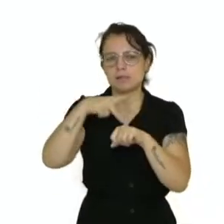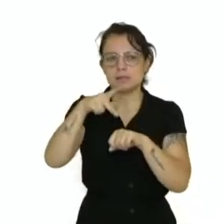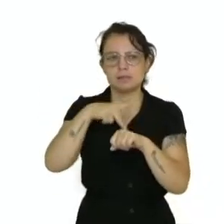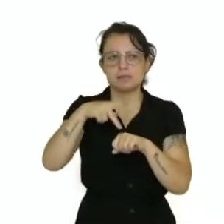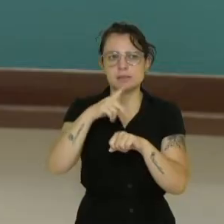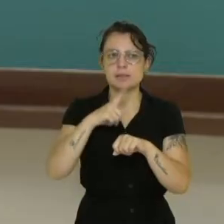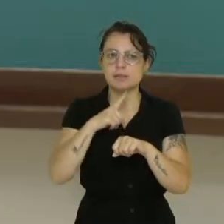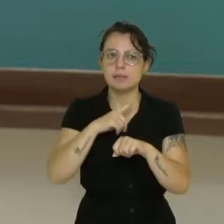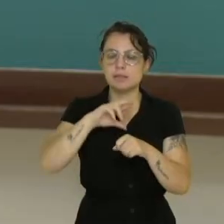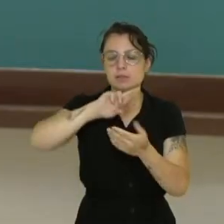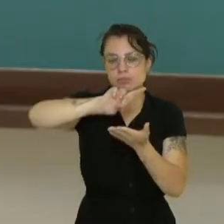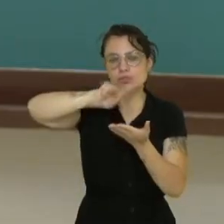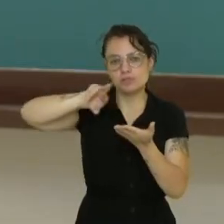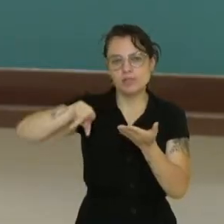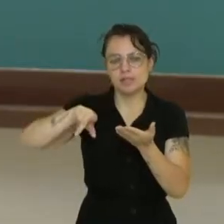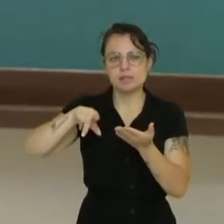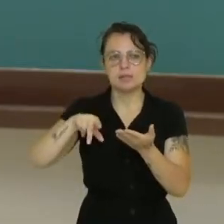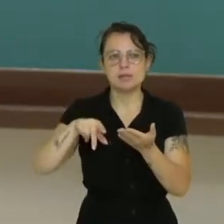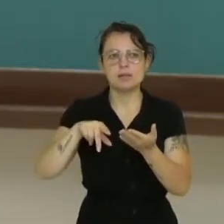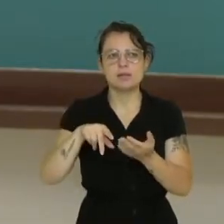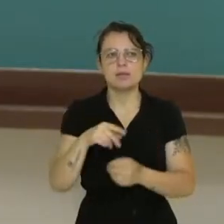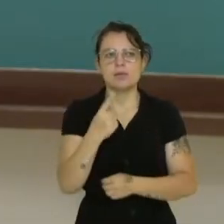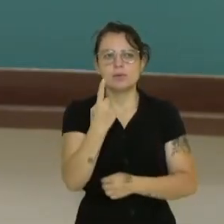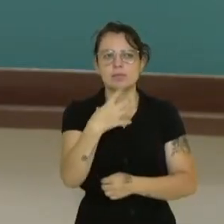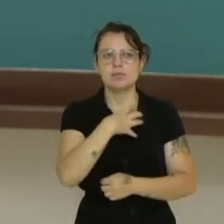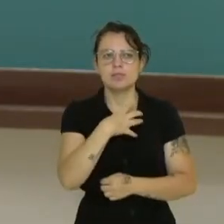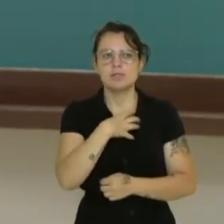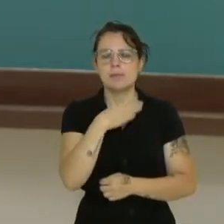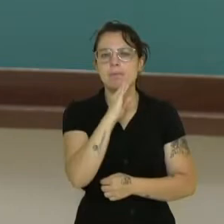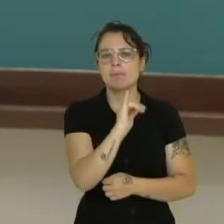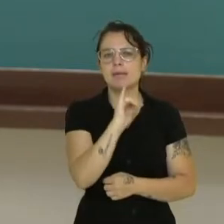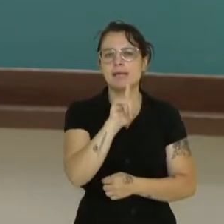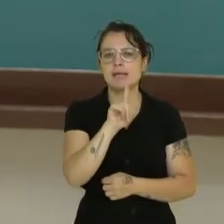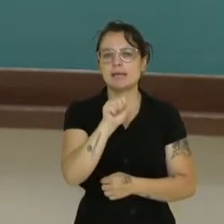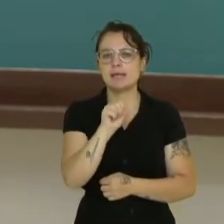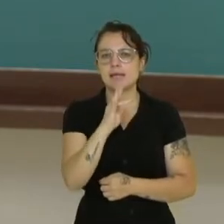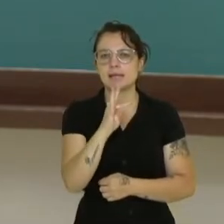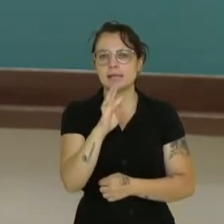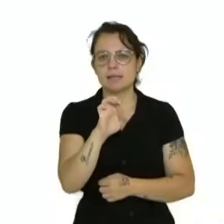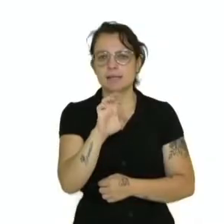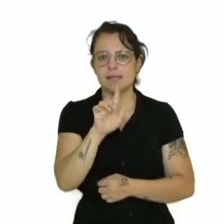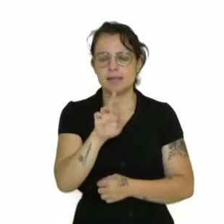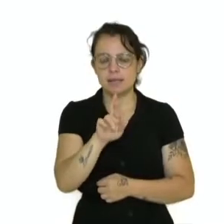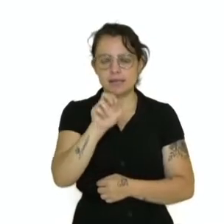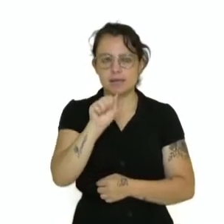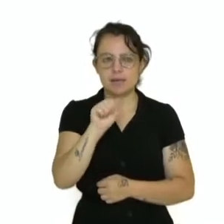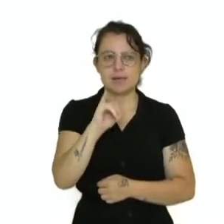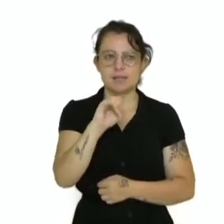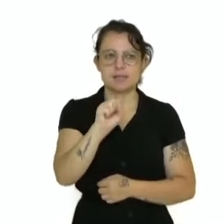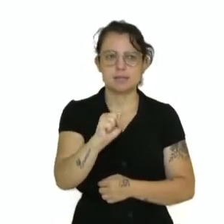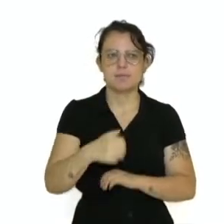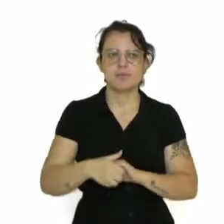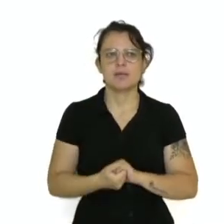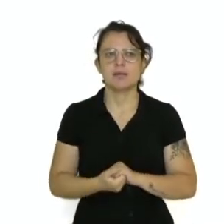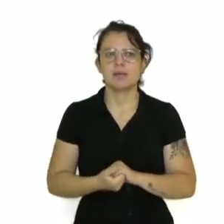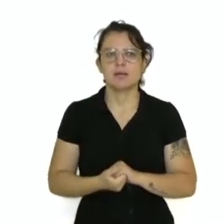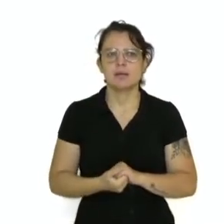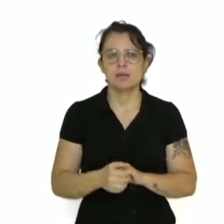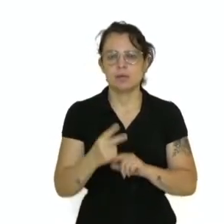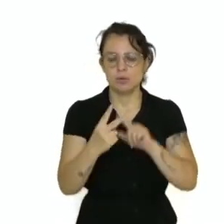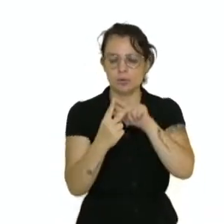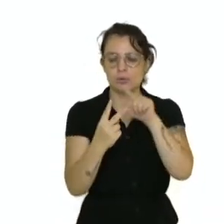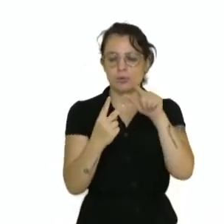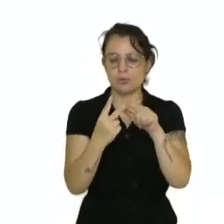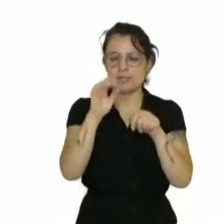diferentes de relações entre países. Um deles são as relações bilaterais. Relações bilaterais entre dois